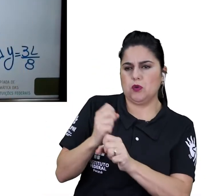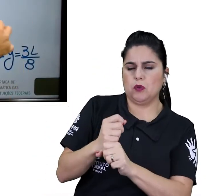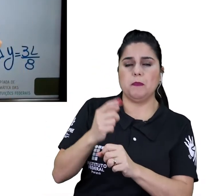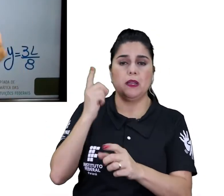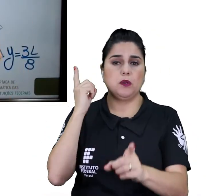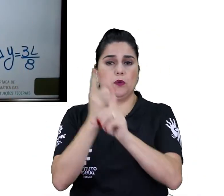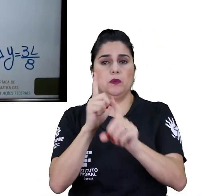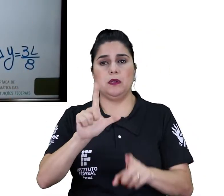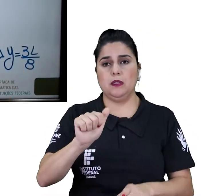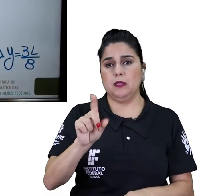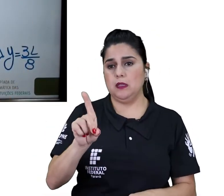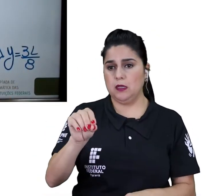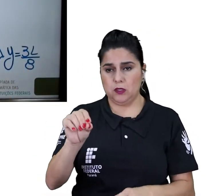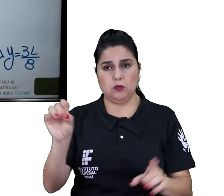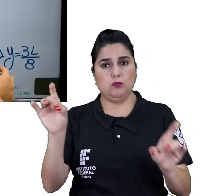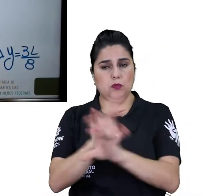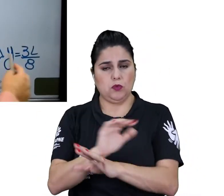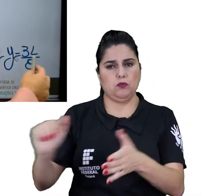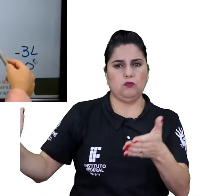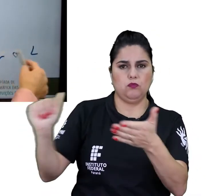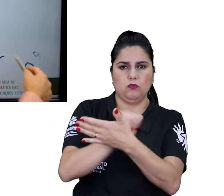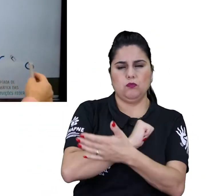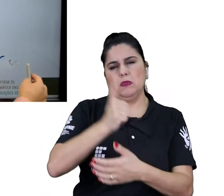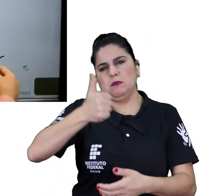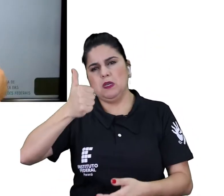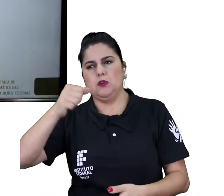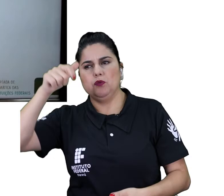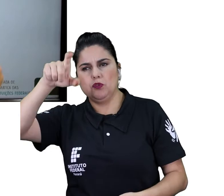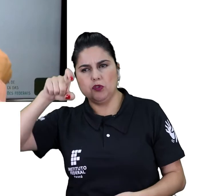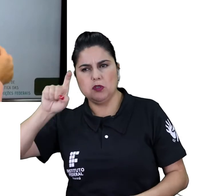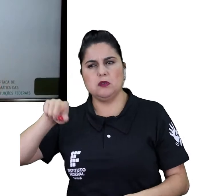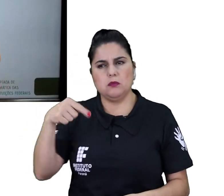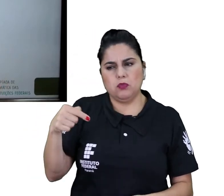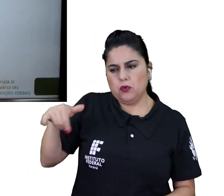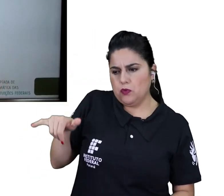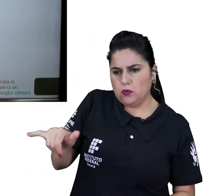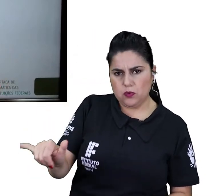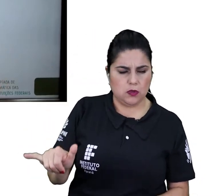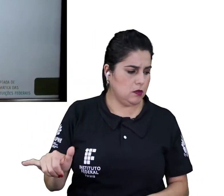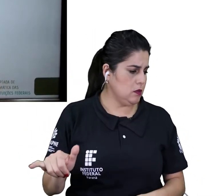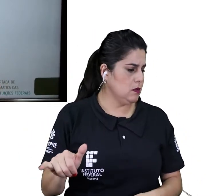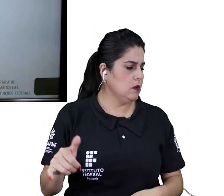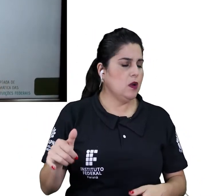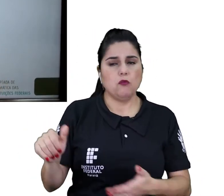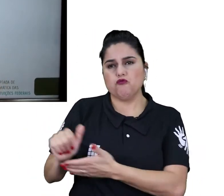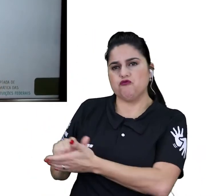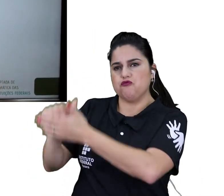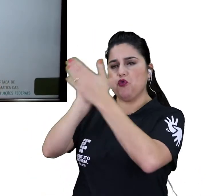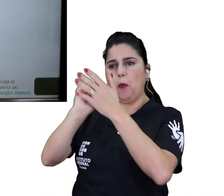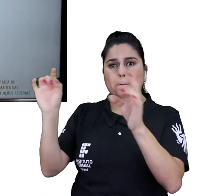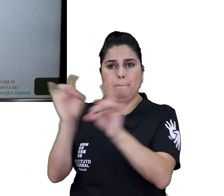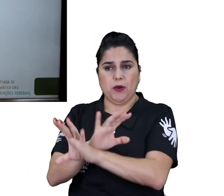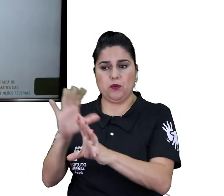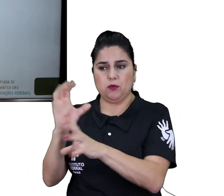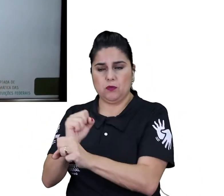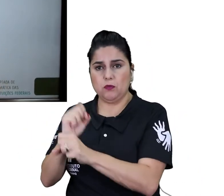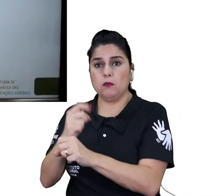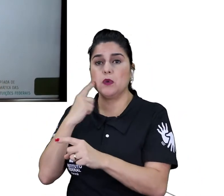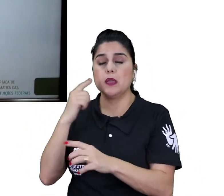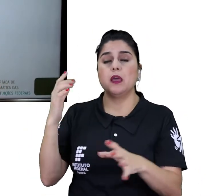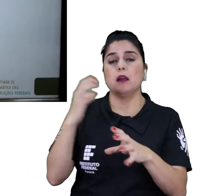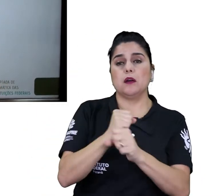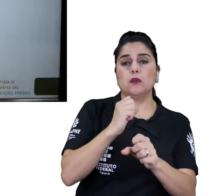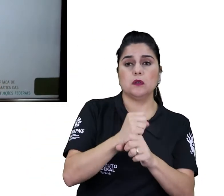determinar esses lados. Né? Primeiramente o x, depois o y. Fizemos essas relações para calcular o primeiro lado